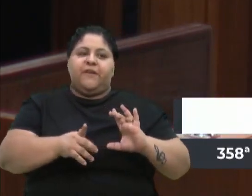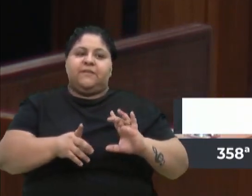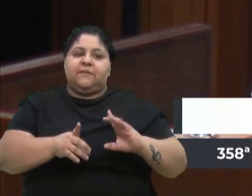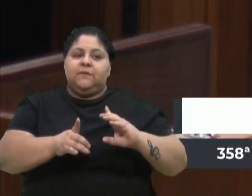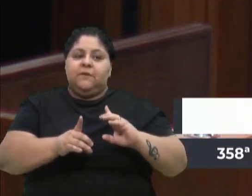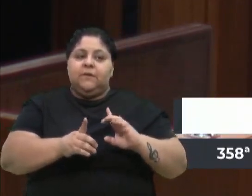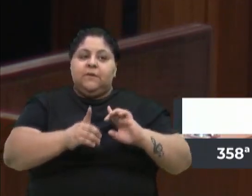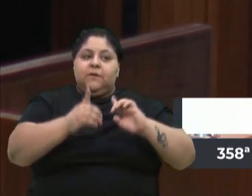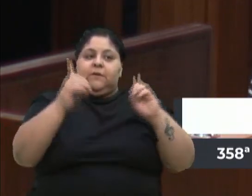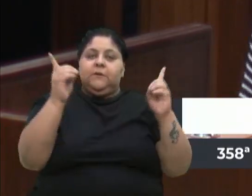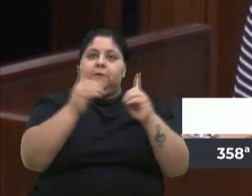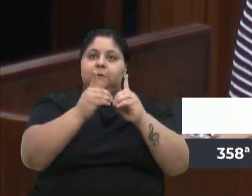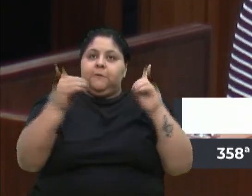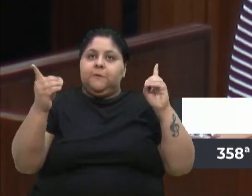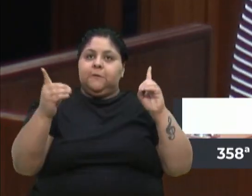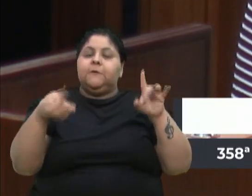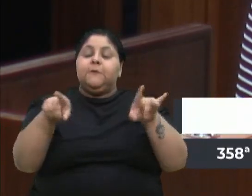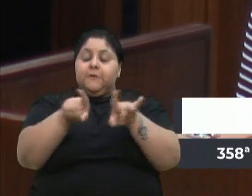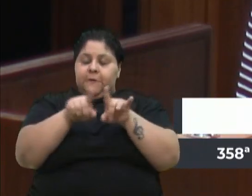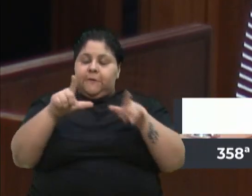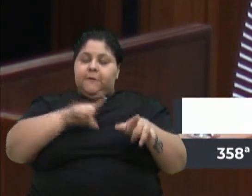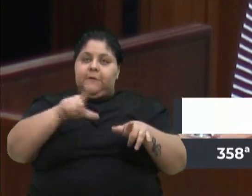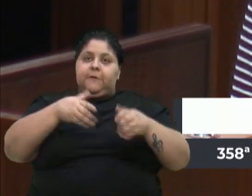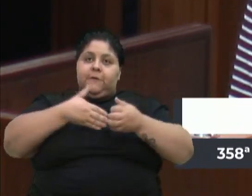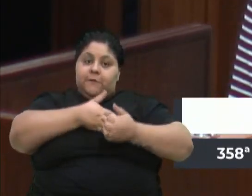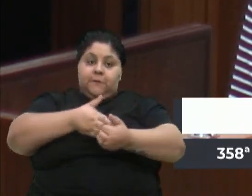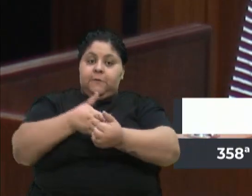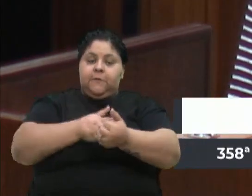nesse dia, teve o acompanhamento da TV